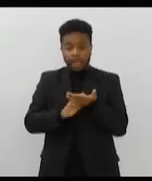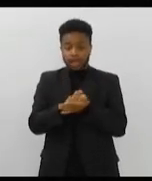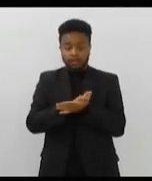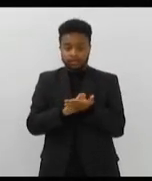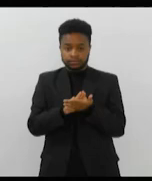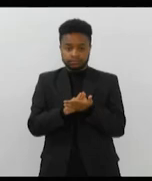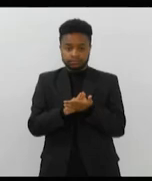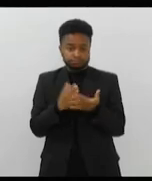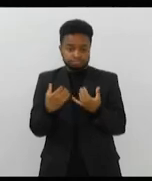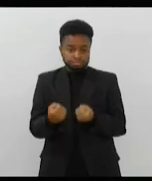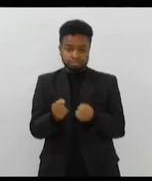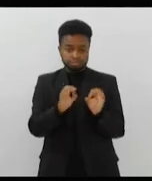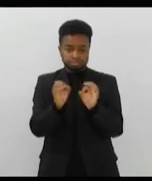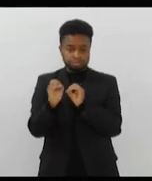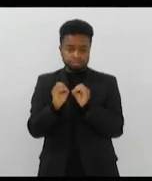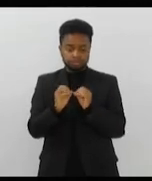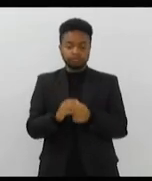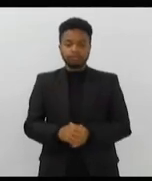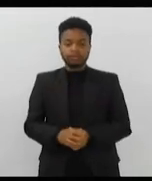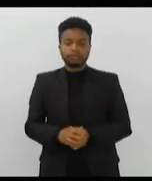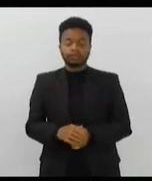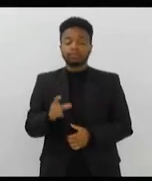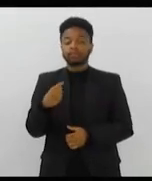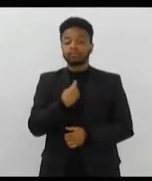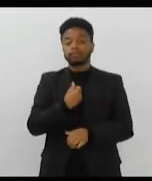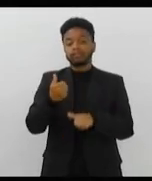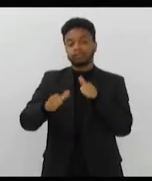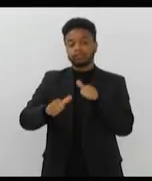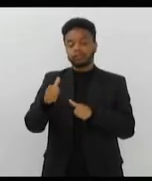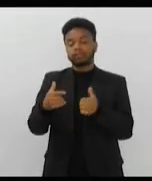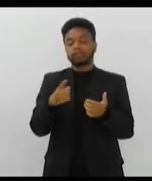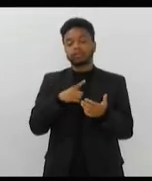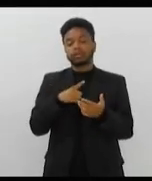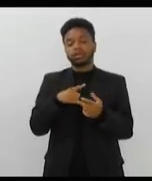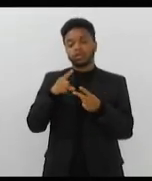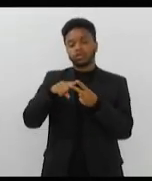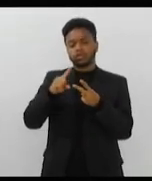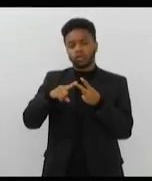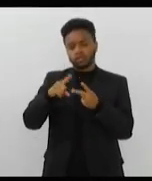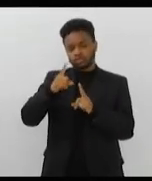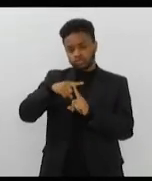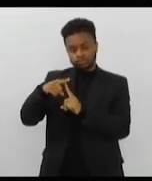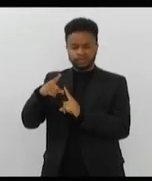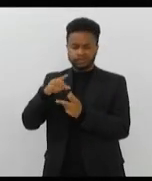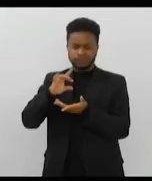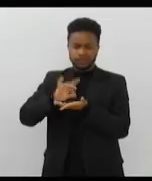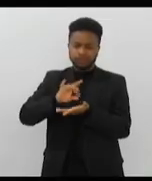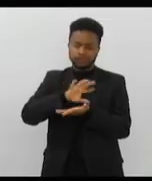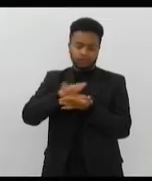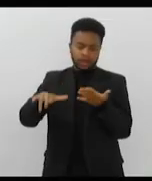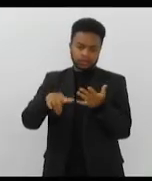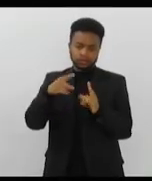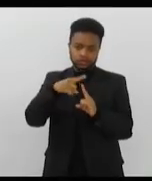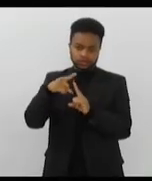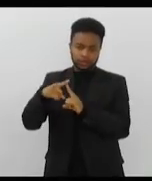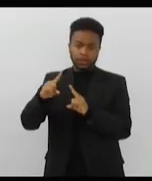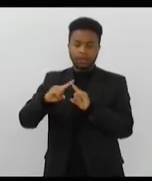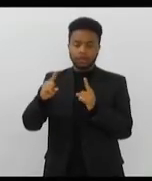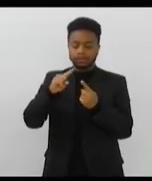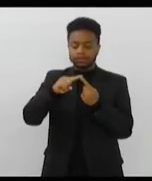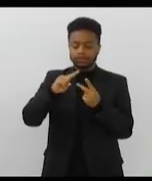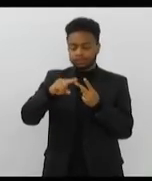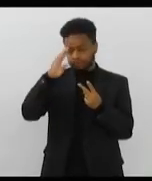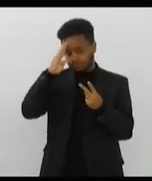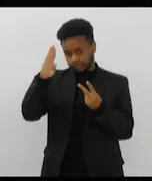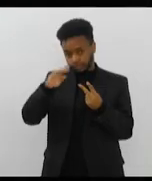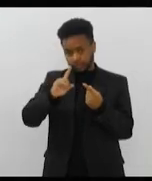Aí vamos examinar. Tem dois tipos, tem diversos tipos, mas os dois mais claros.